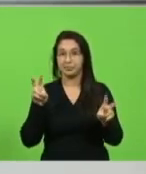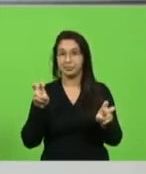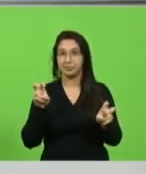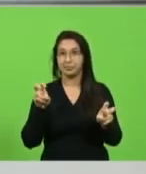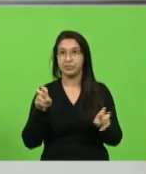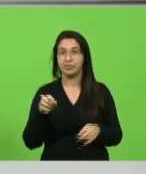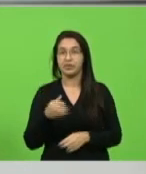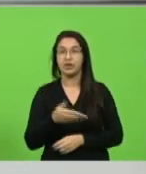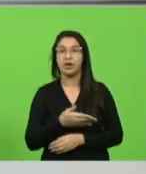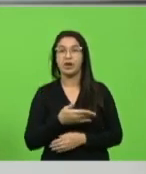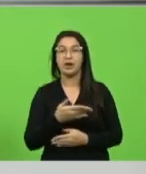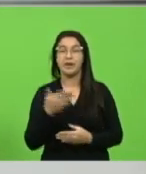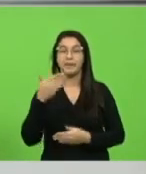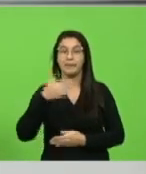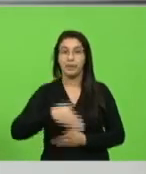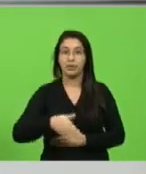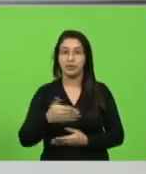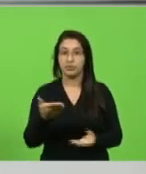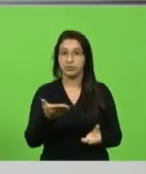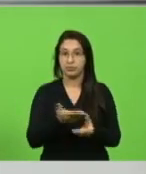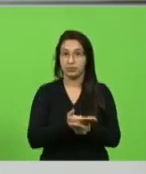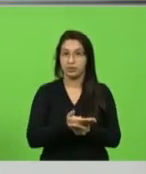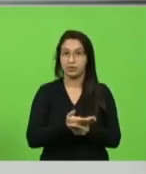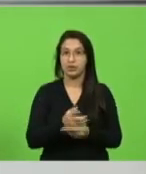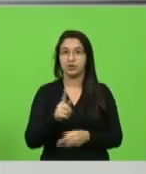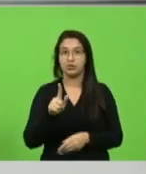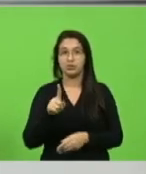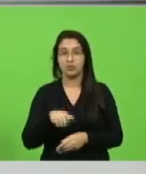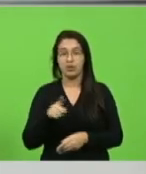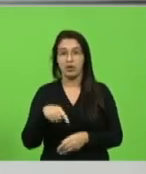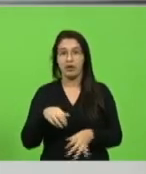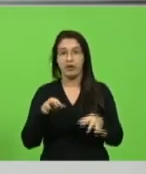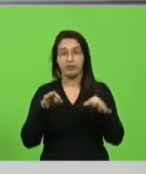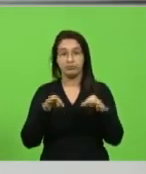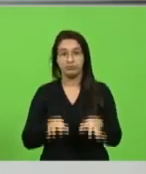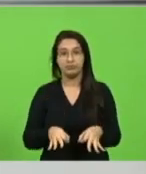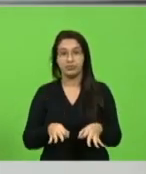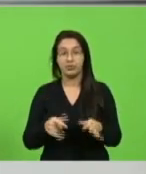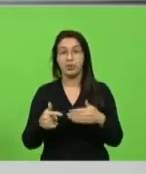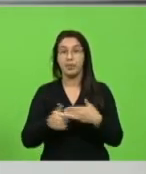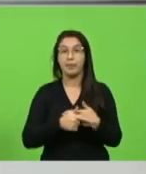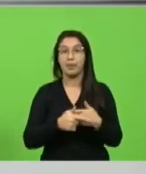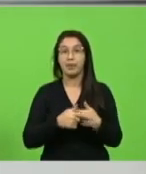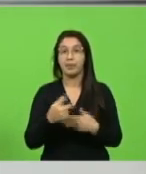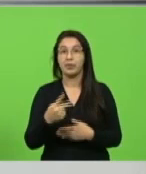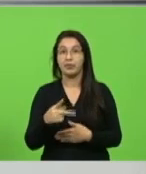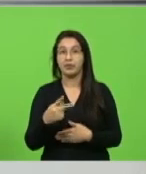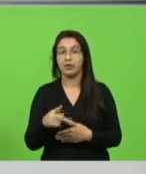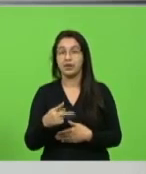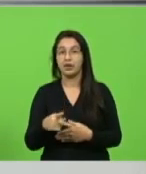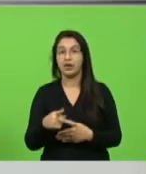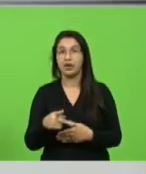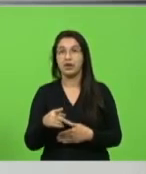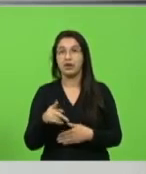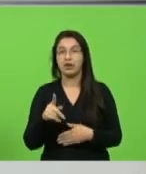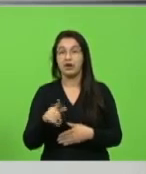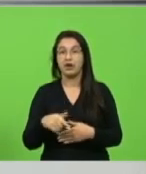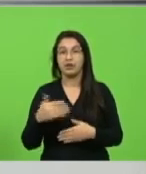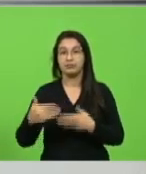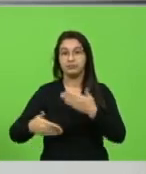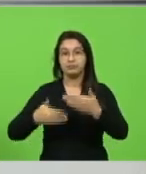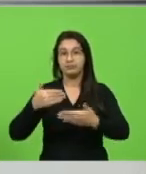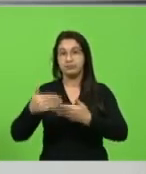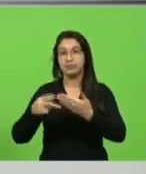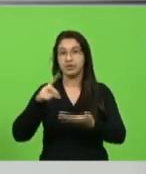da prova no processo era bem definida. Seu papel era o de transportar para o processo a verdade